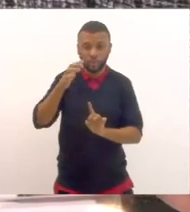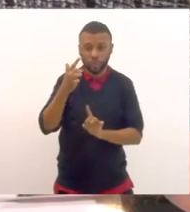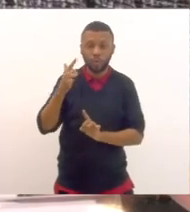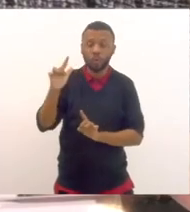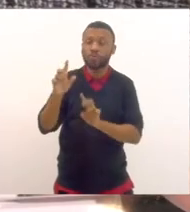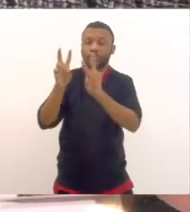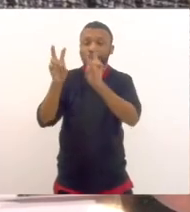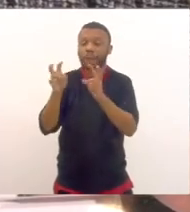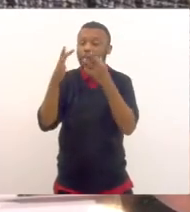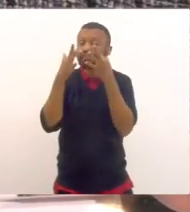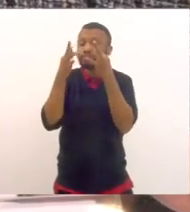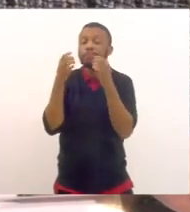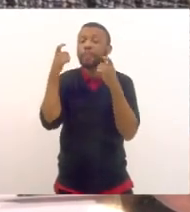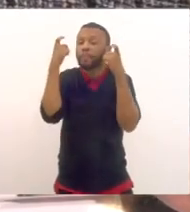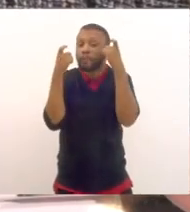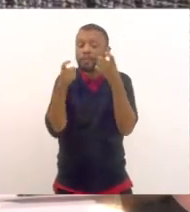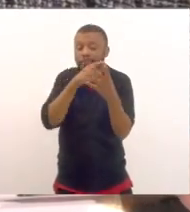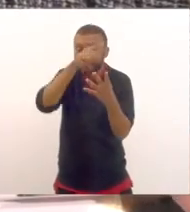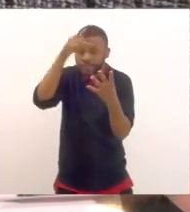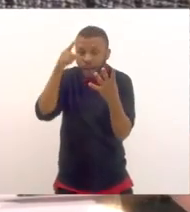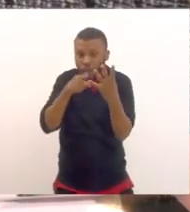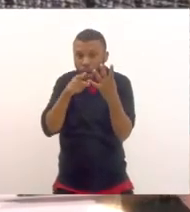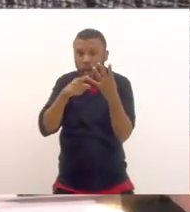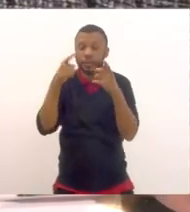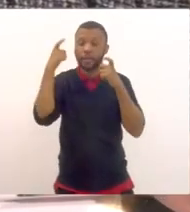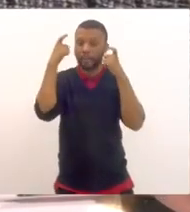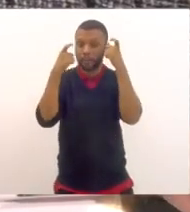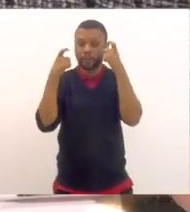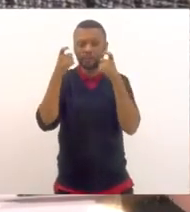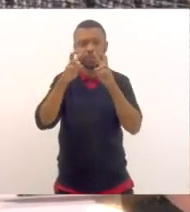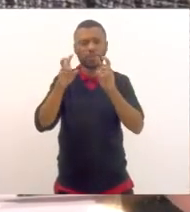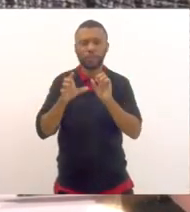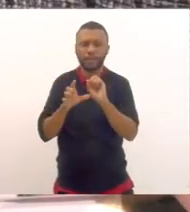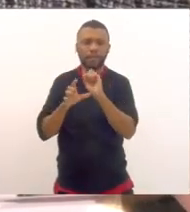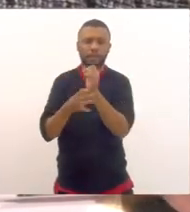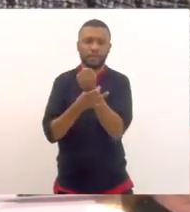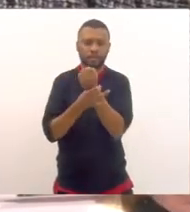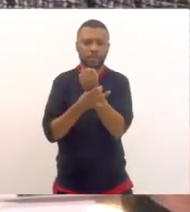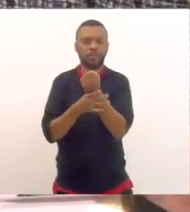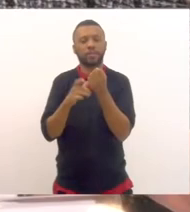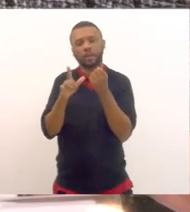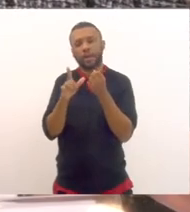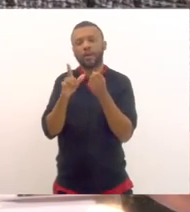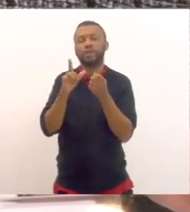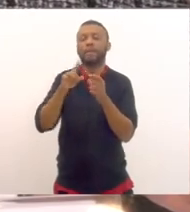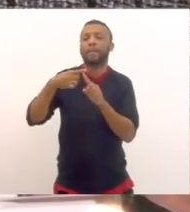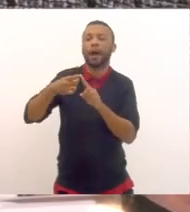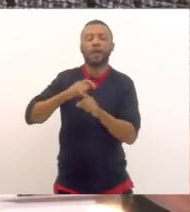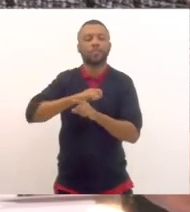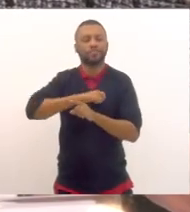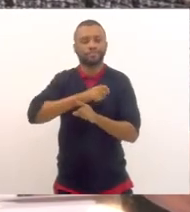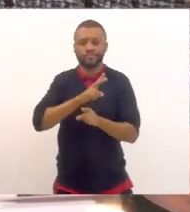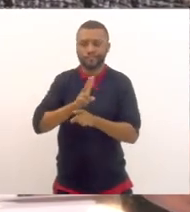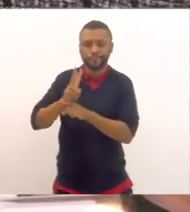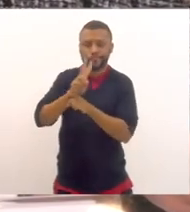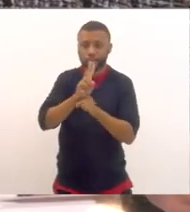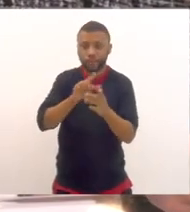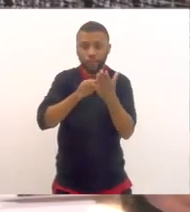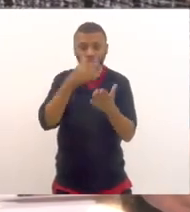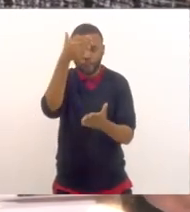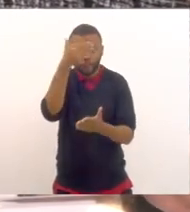preocupação uma quarta preocupação de segurança e com as vistorias físico e